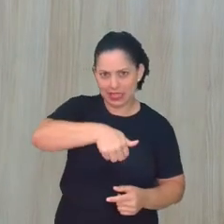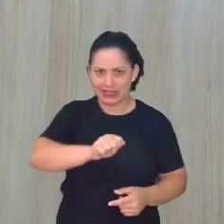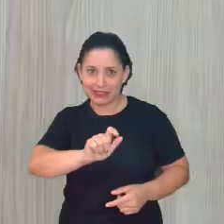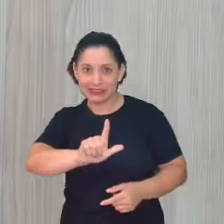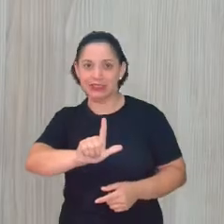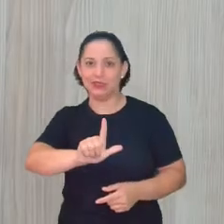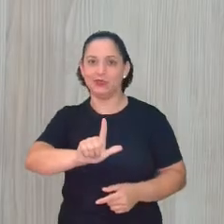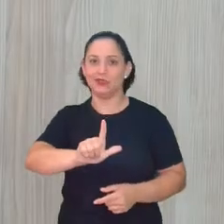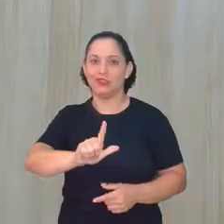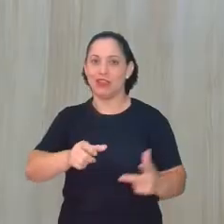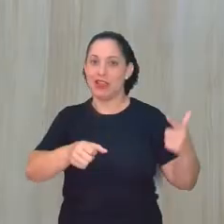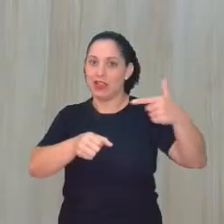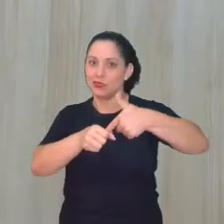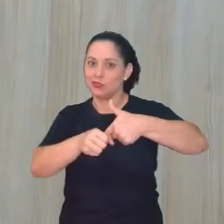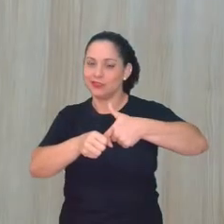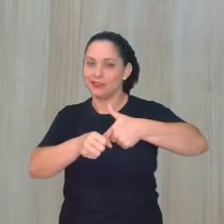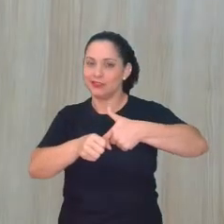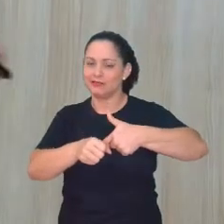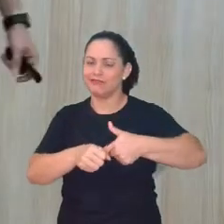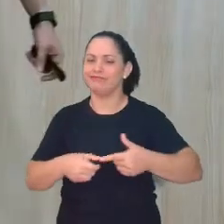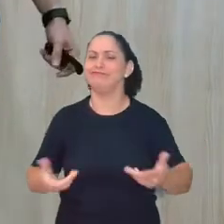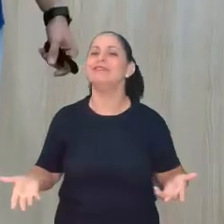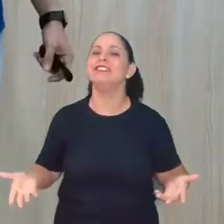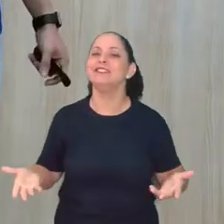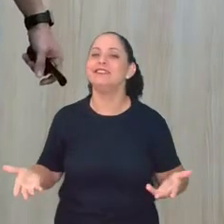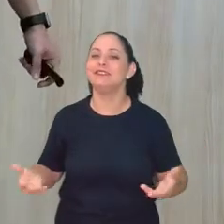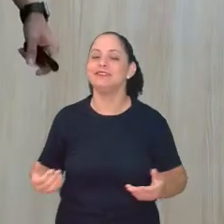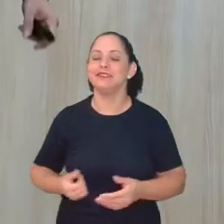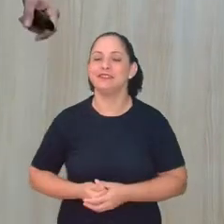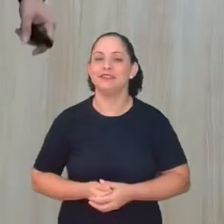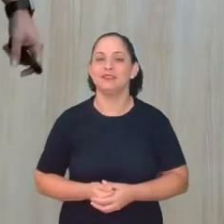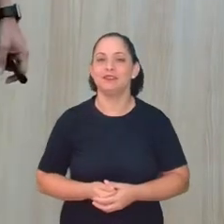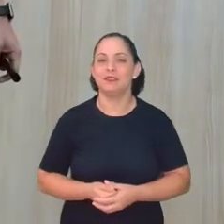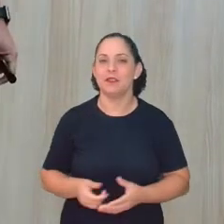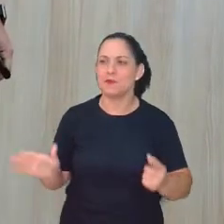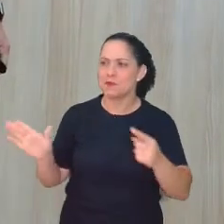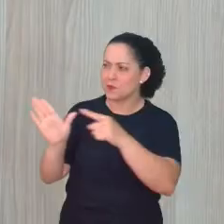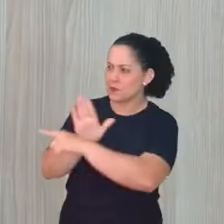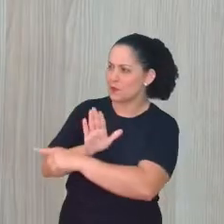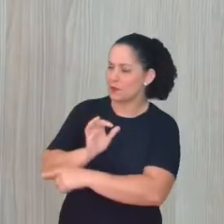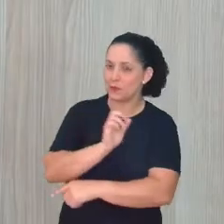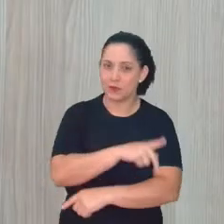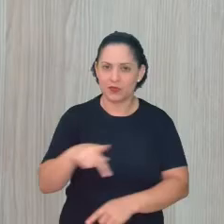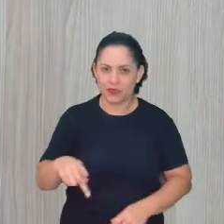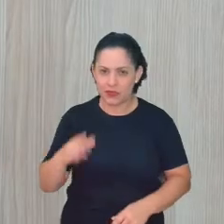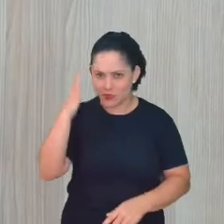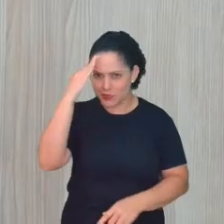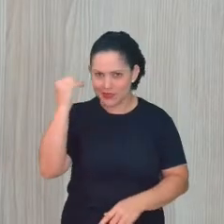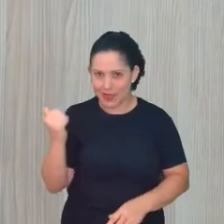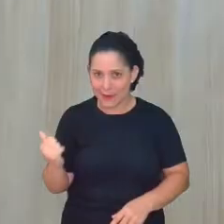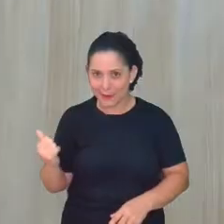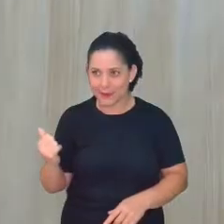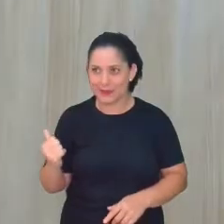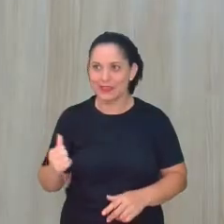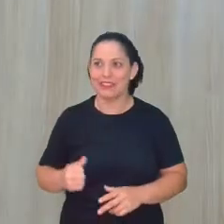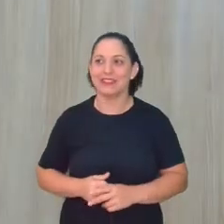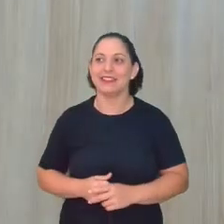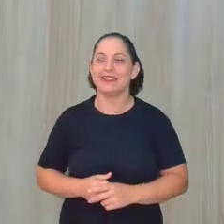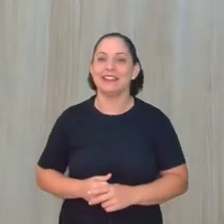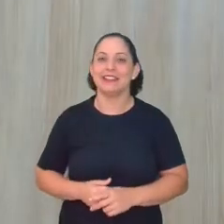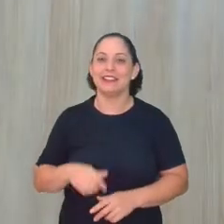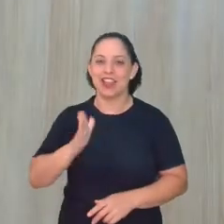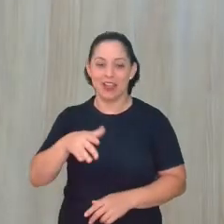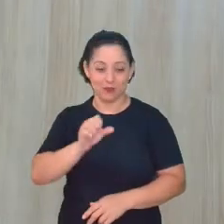Eita. Aí o bicho pega, né? Ricardinho, você sabe quanto... Misericórdia. Já vem Pedro aí. que começa. O coração